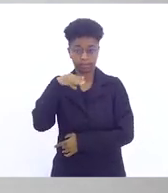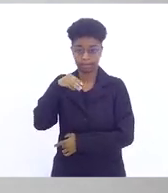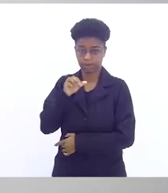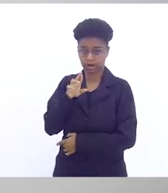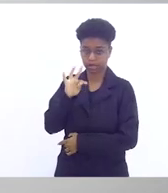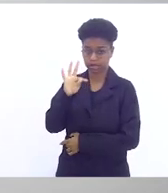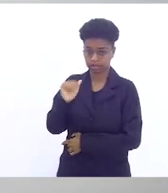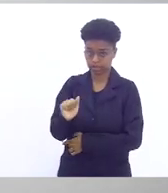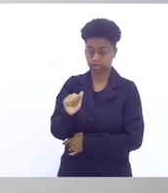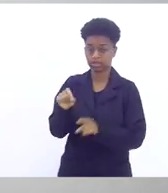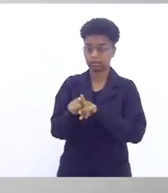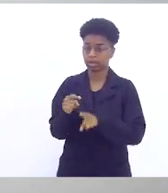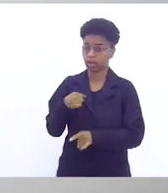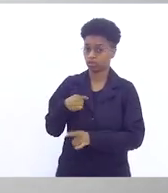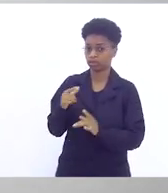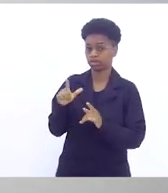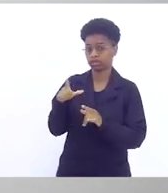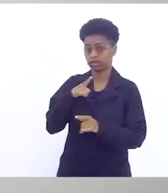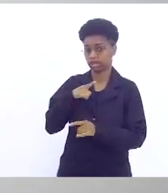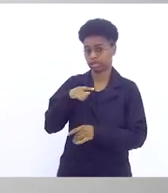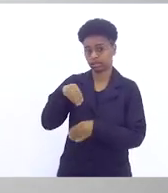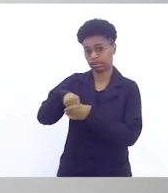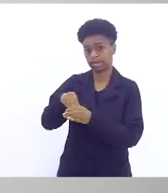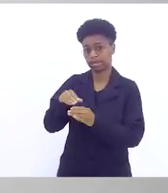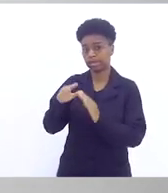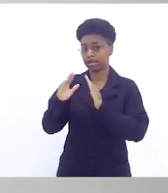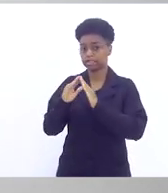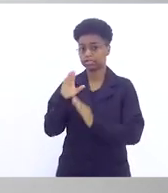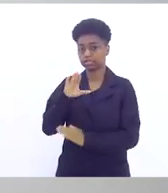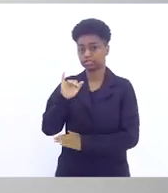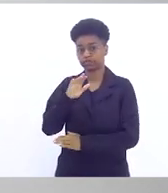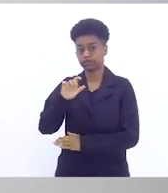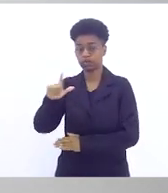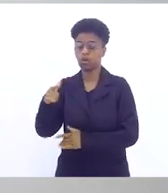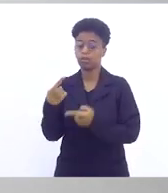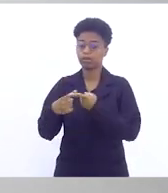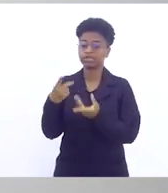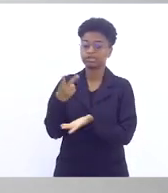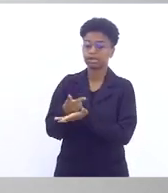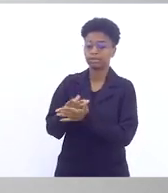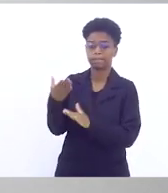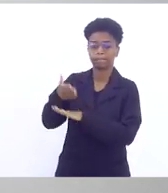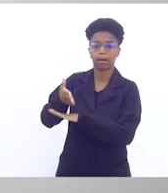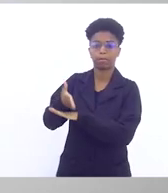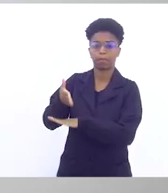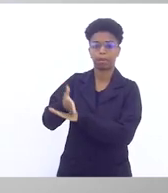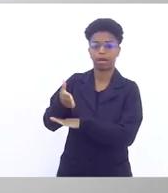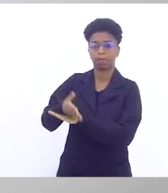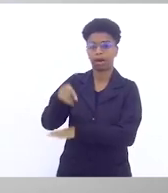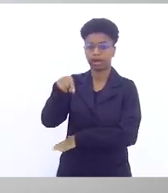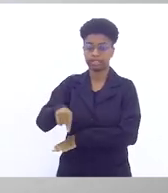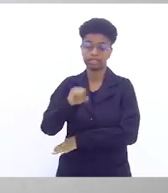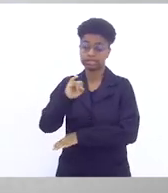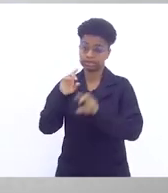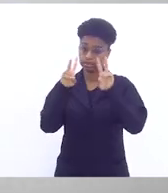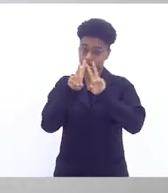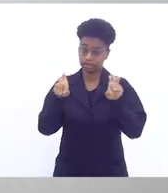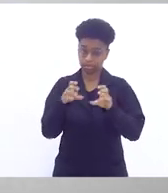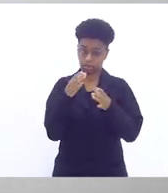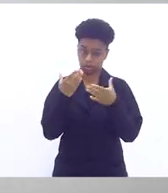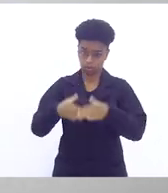com a Casa Civil porque vinha aqui a toda audiência pública que dissesse a respeito a concursados